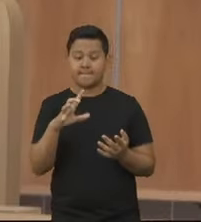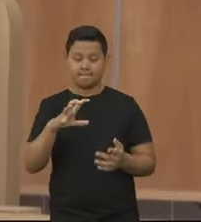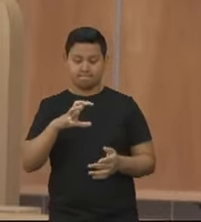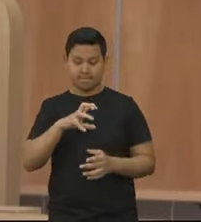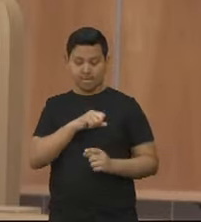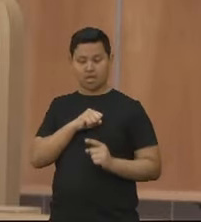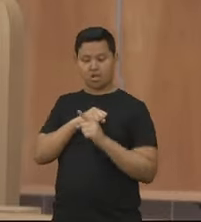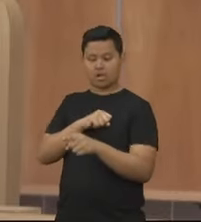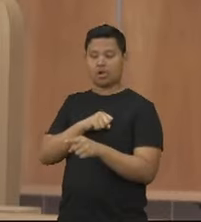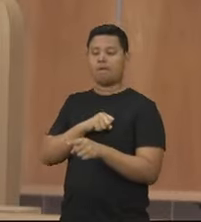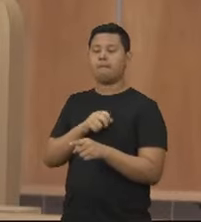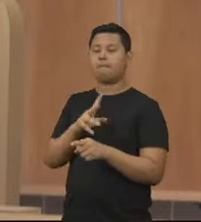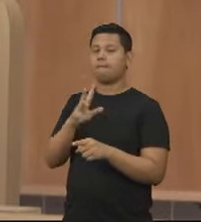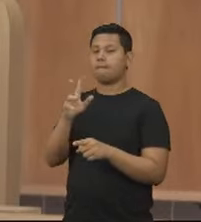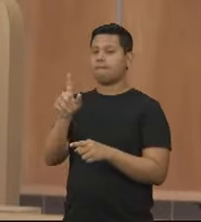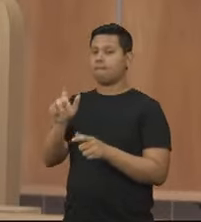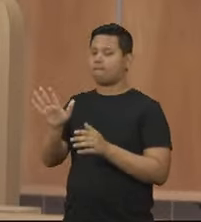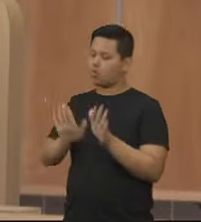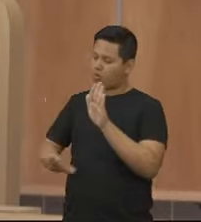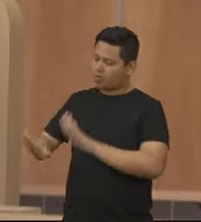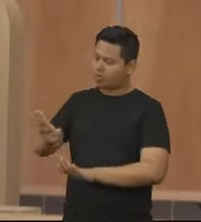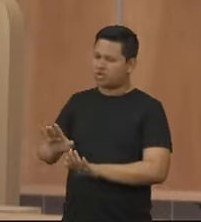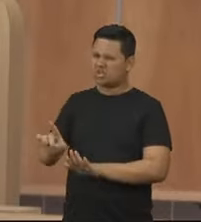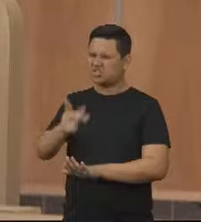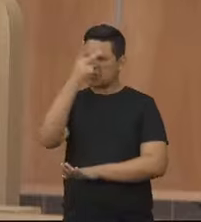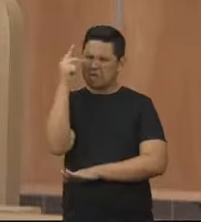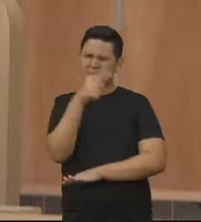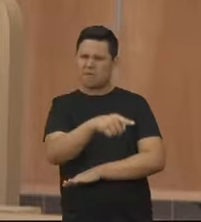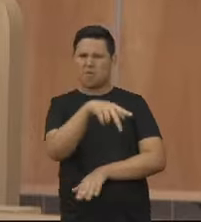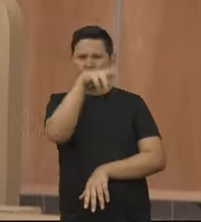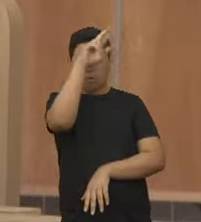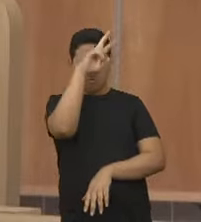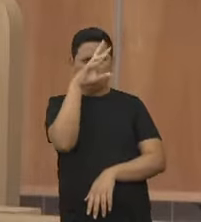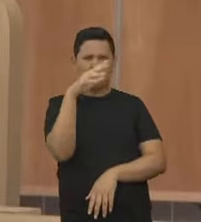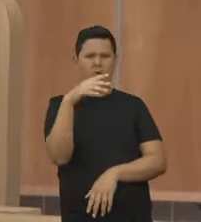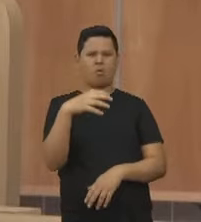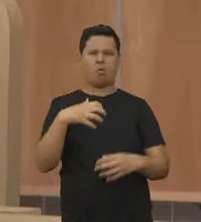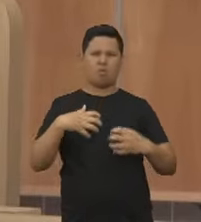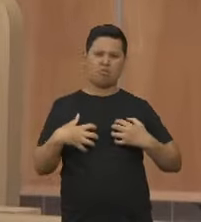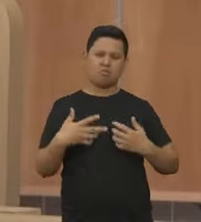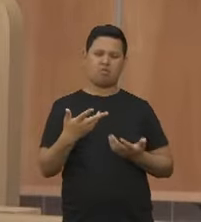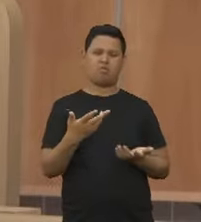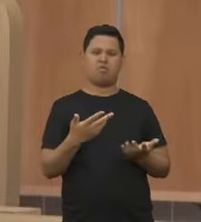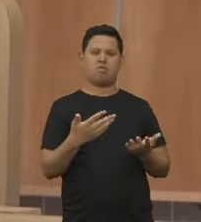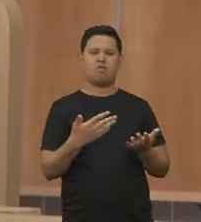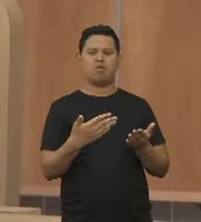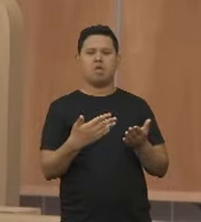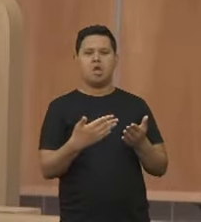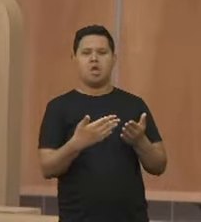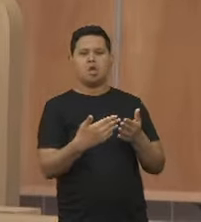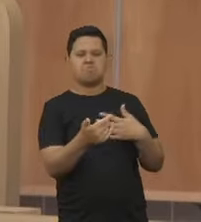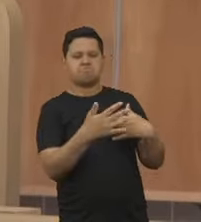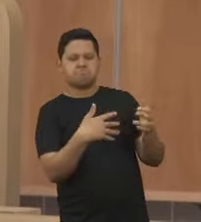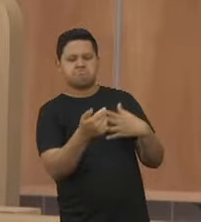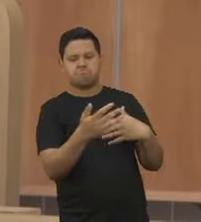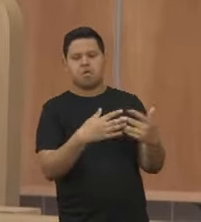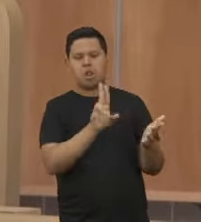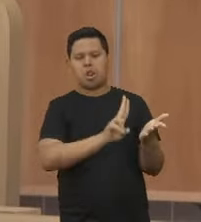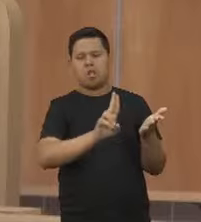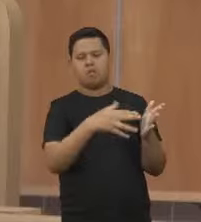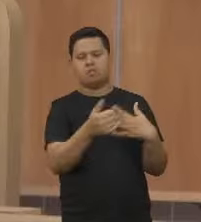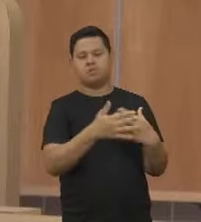ama e quem cuida e quem apenas tem um animal como objeto. E faz com que